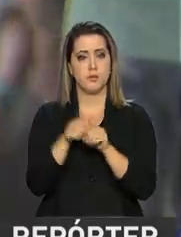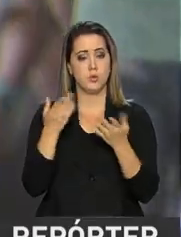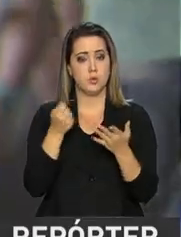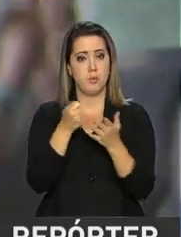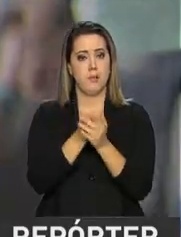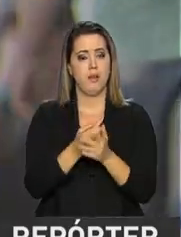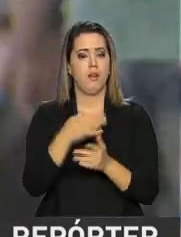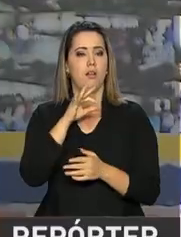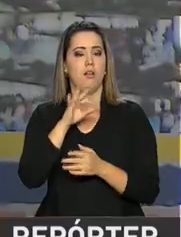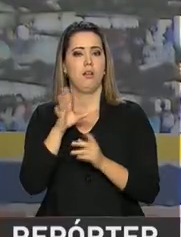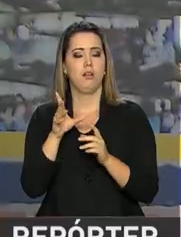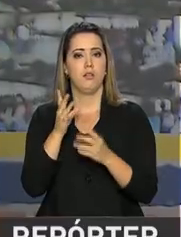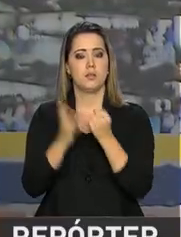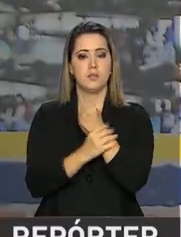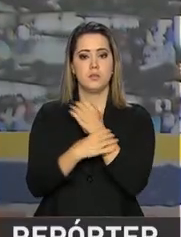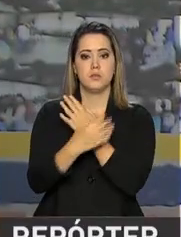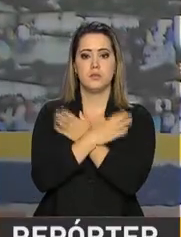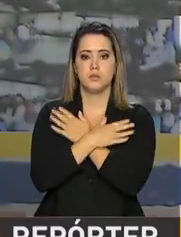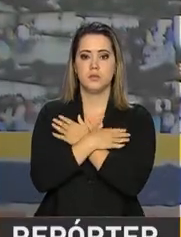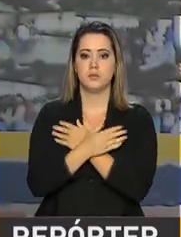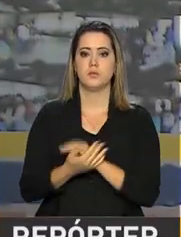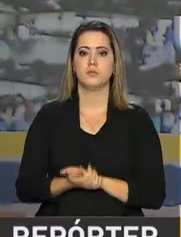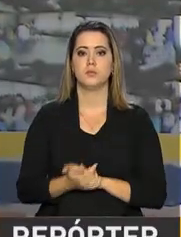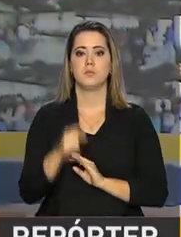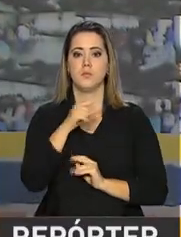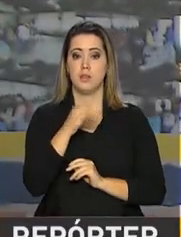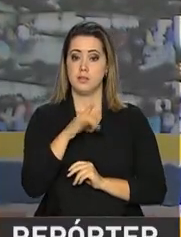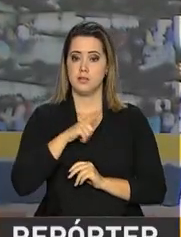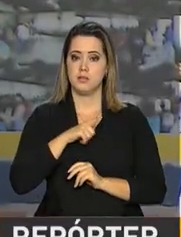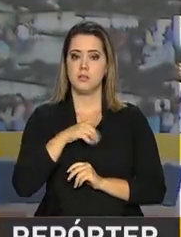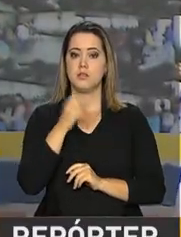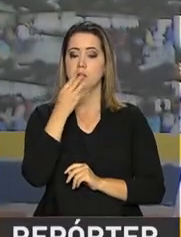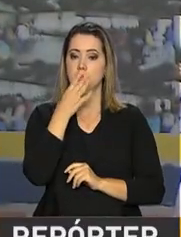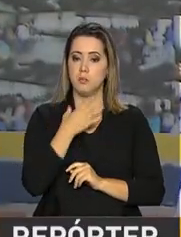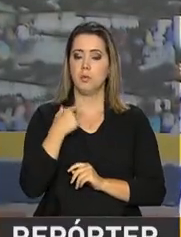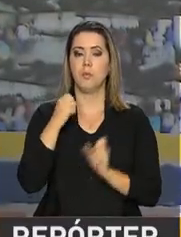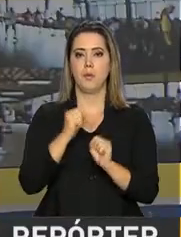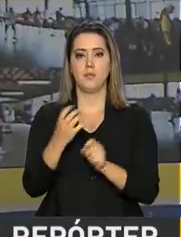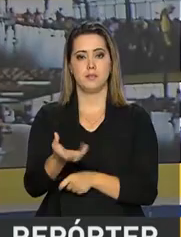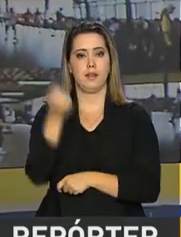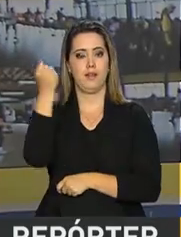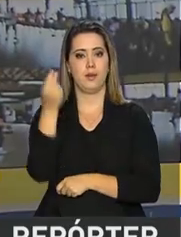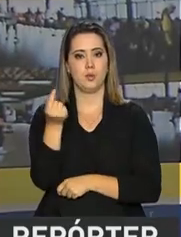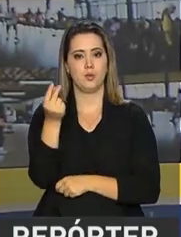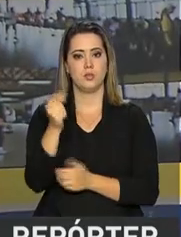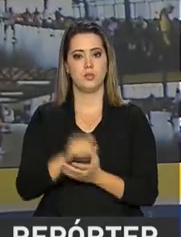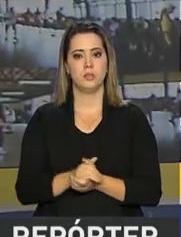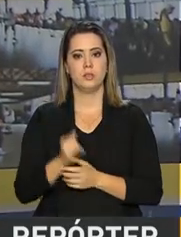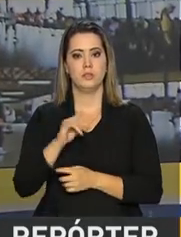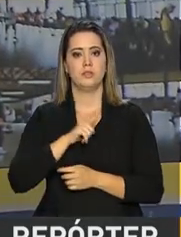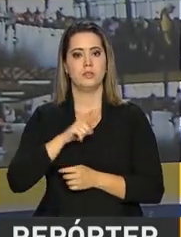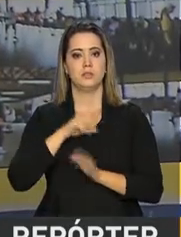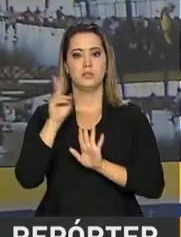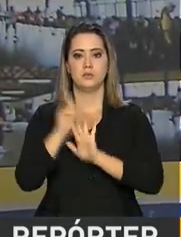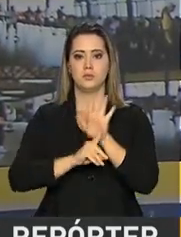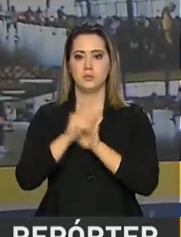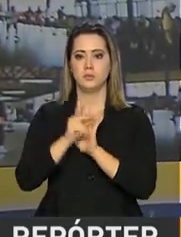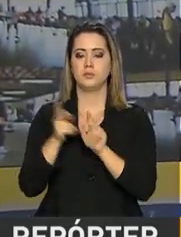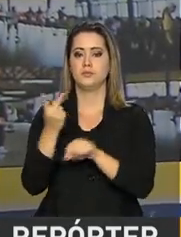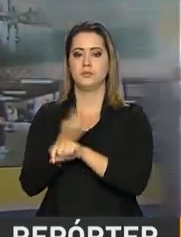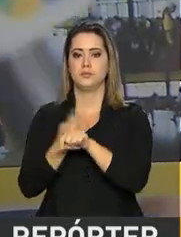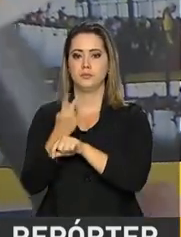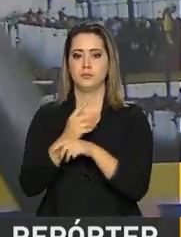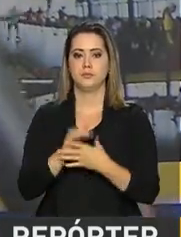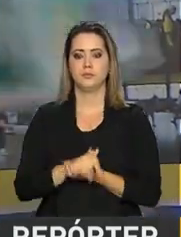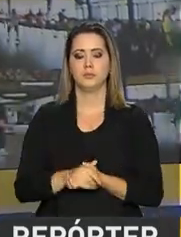do seguro-desemprego. Se tiver, vai ser ótimo, maravilhoso, que aí eu posso sacar esse dinheiro. Se eu achar que tenho direito, eu vou procurar.